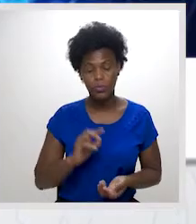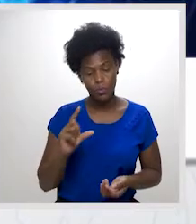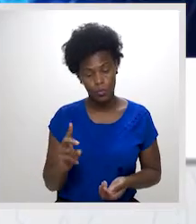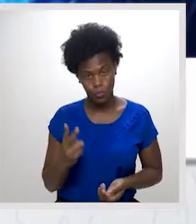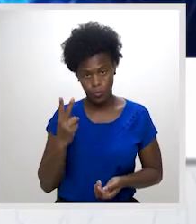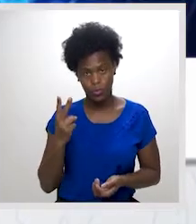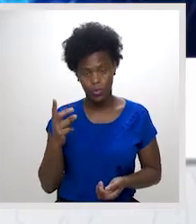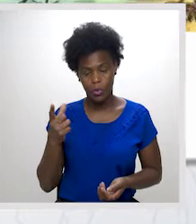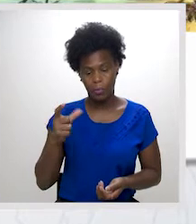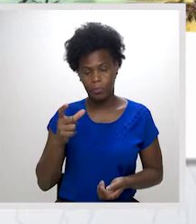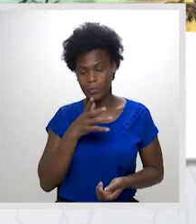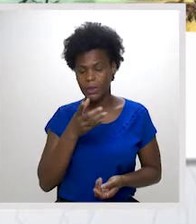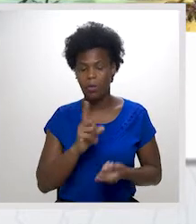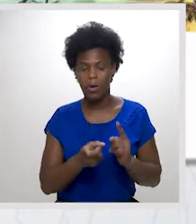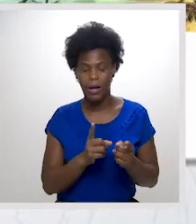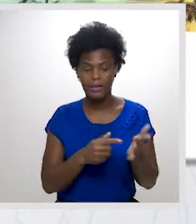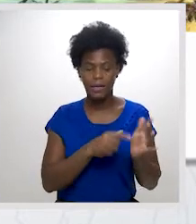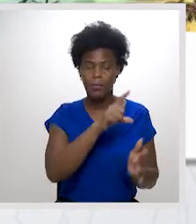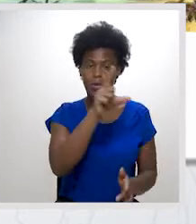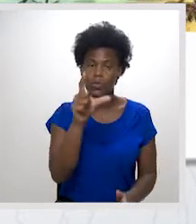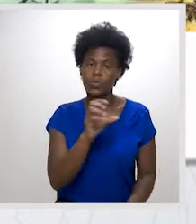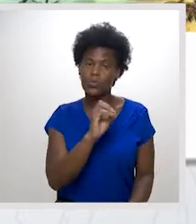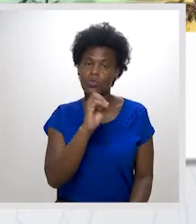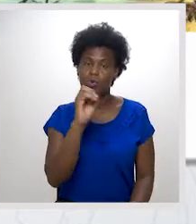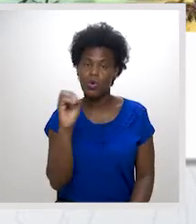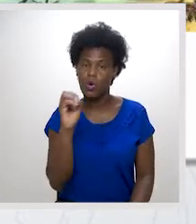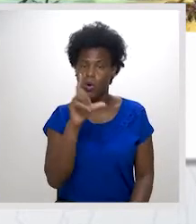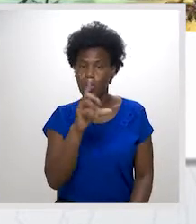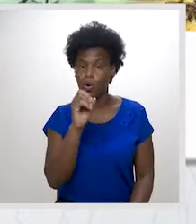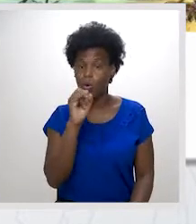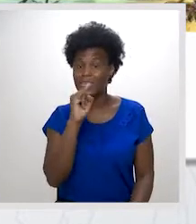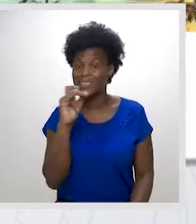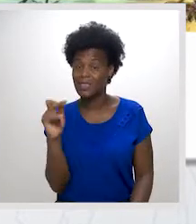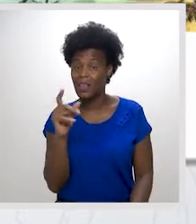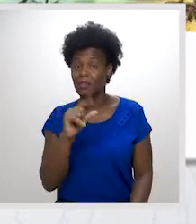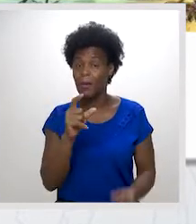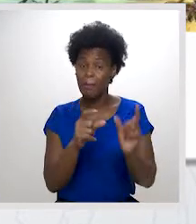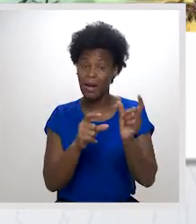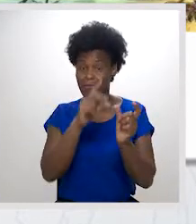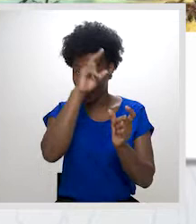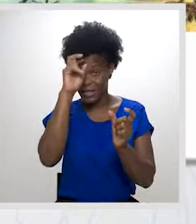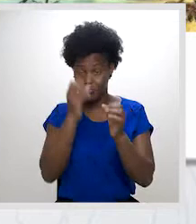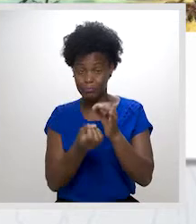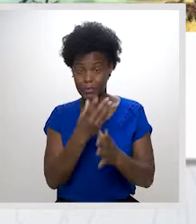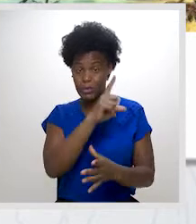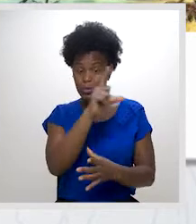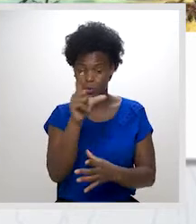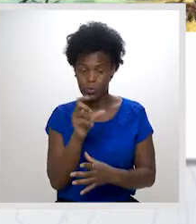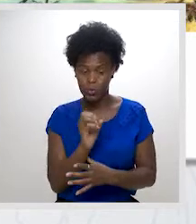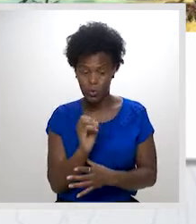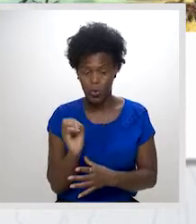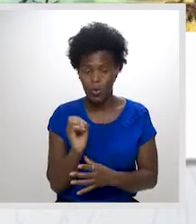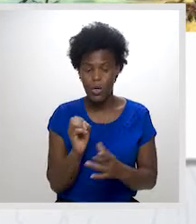O segundo conceito, temos zoologia. Também uma palavra grega.